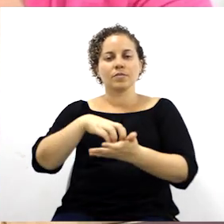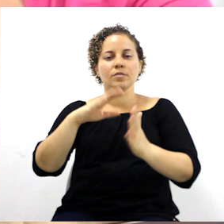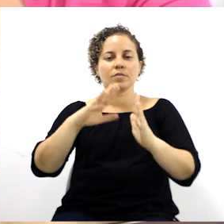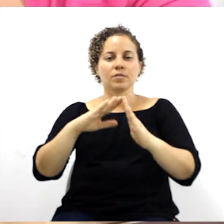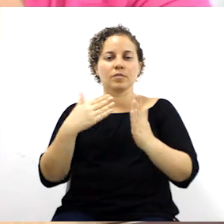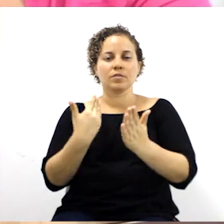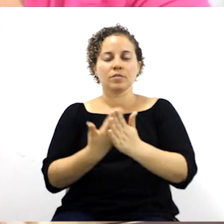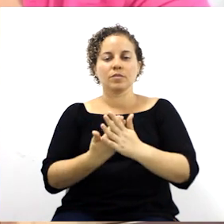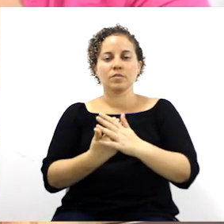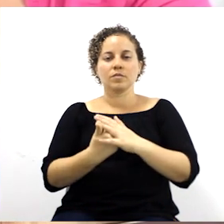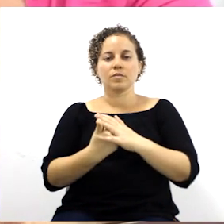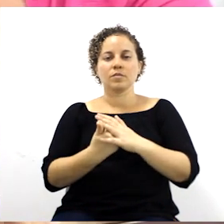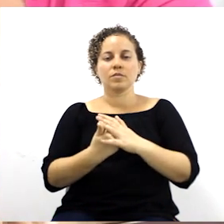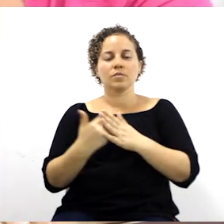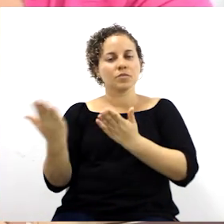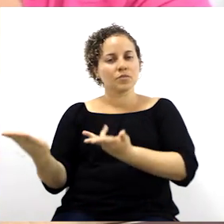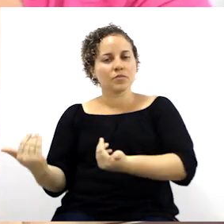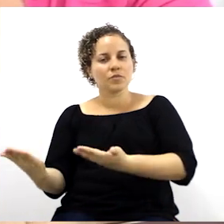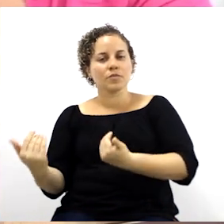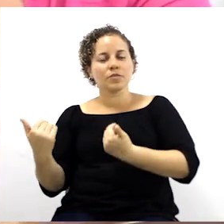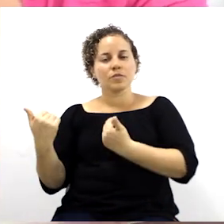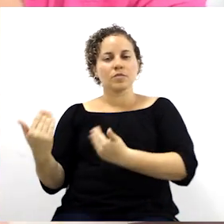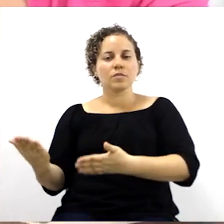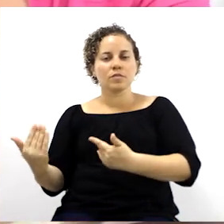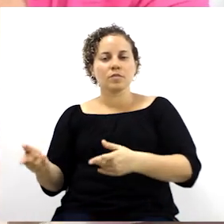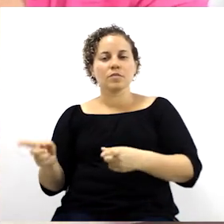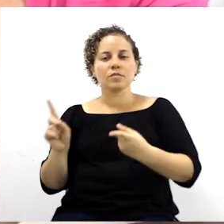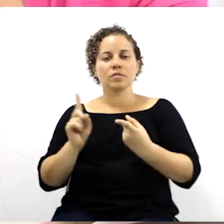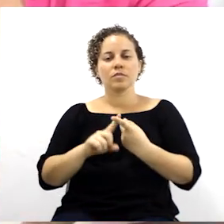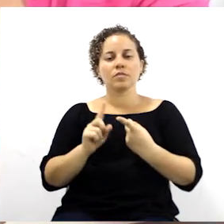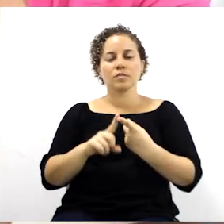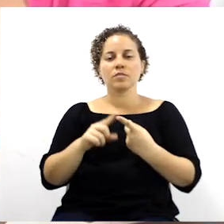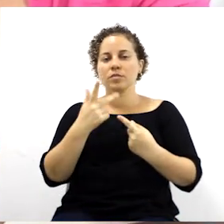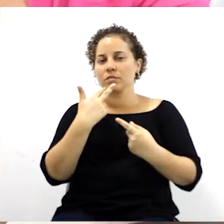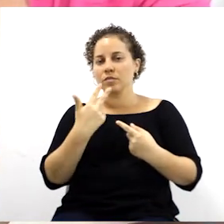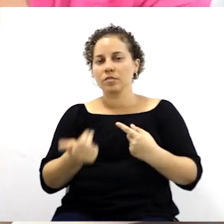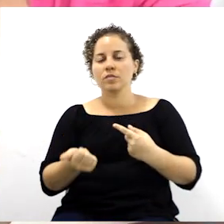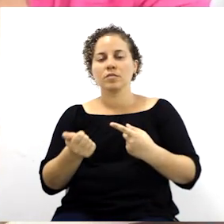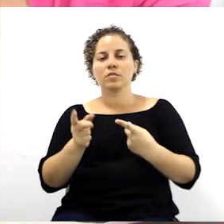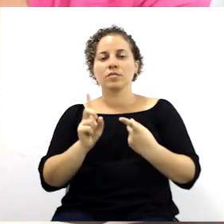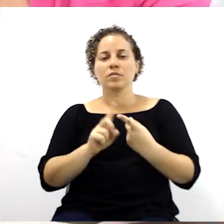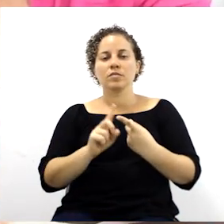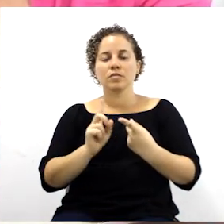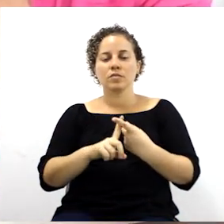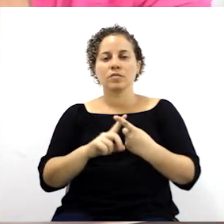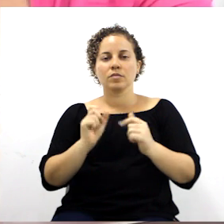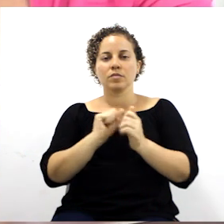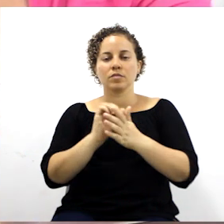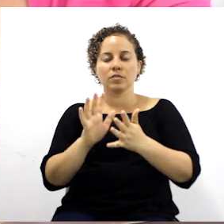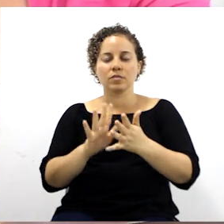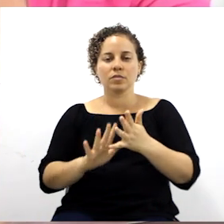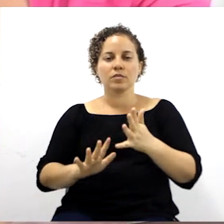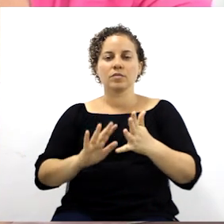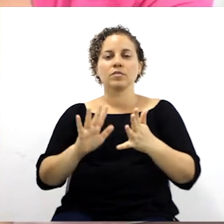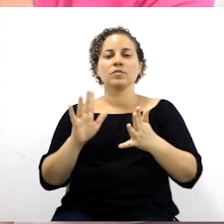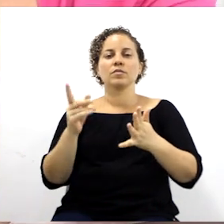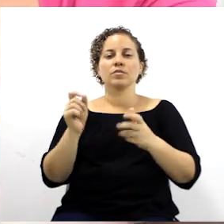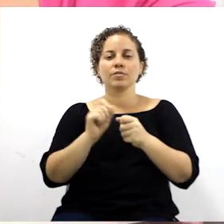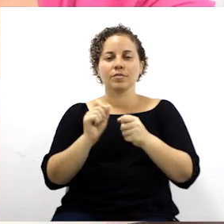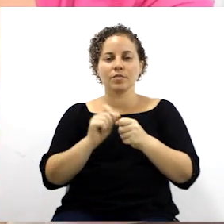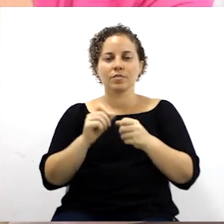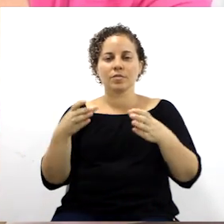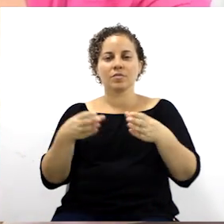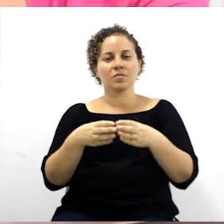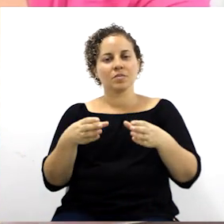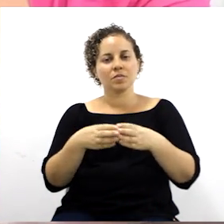são jovens, que são adolescentes, tem que ver a questão da linguagem, enfim, que tipo de atividade você pode desenvolver para aquele público.